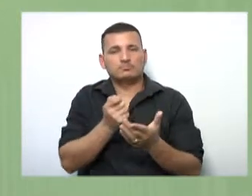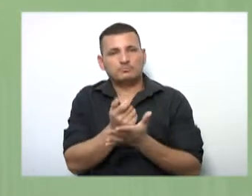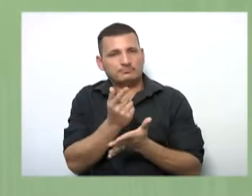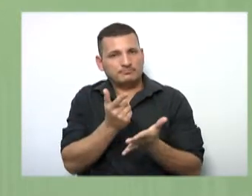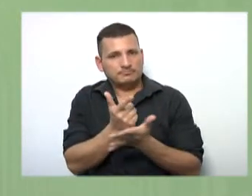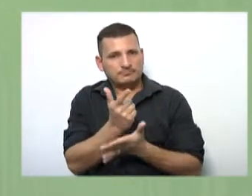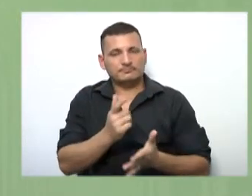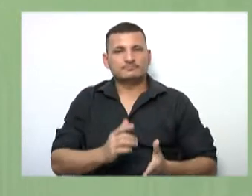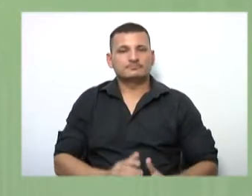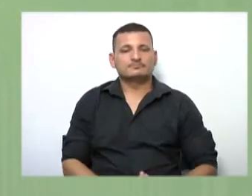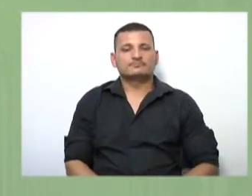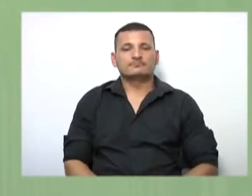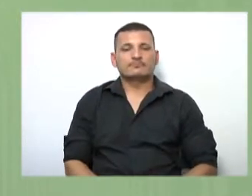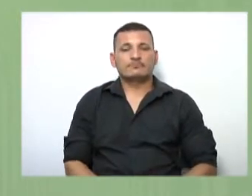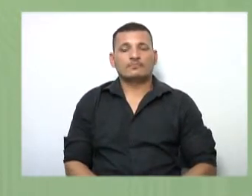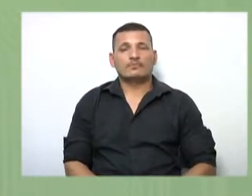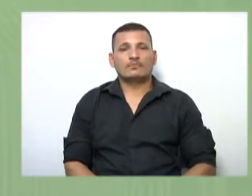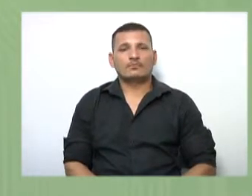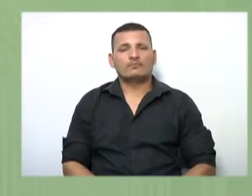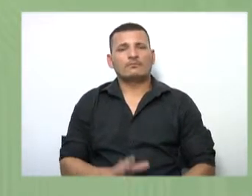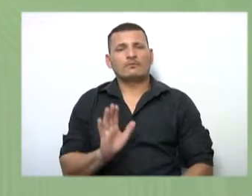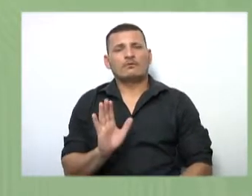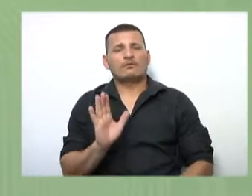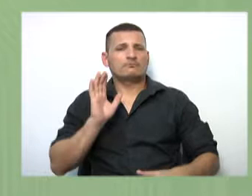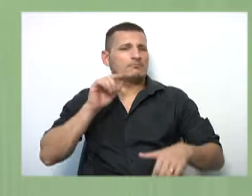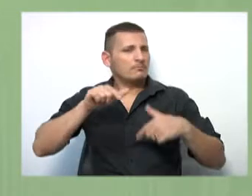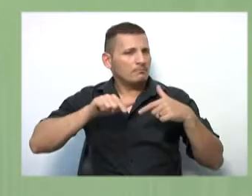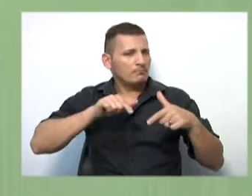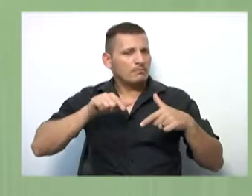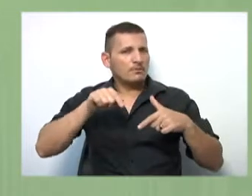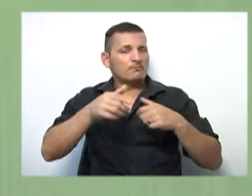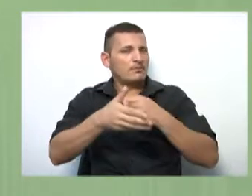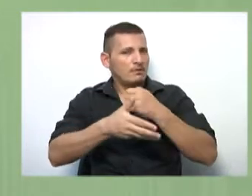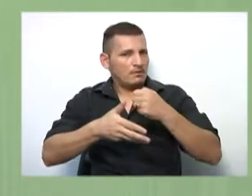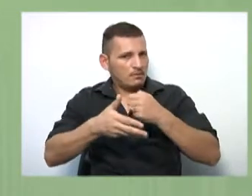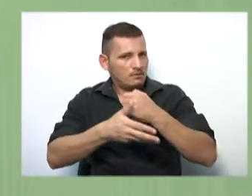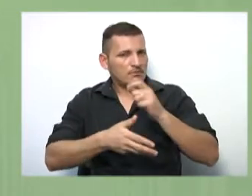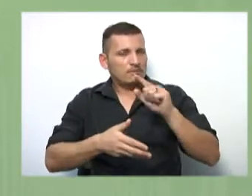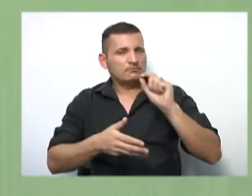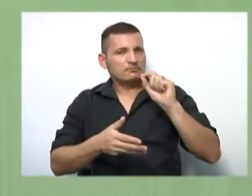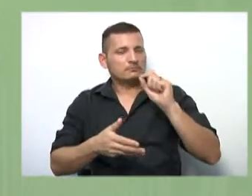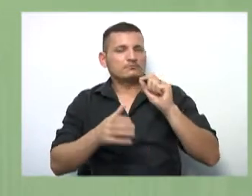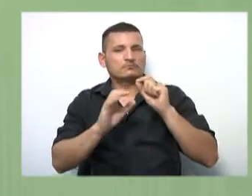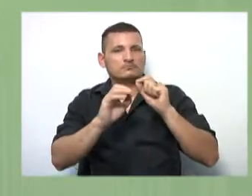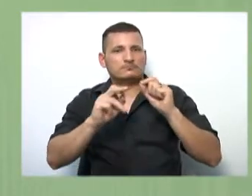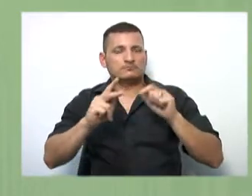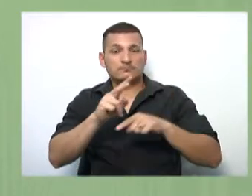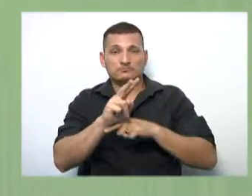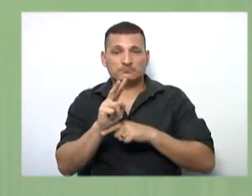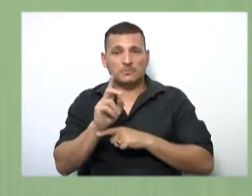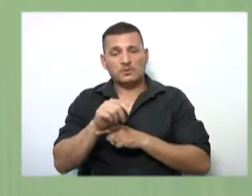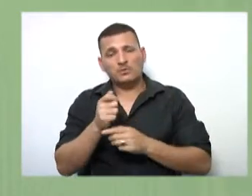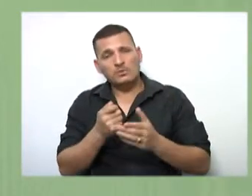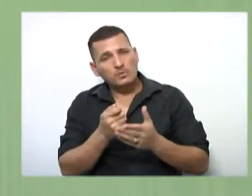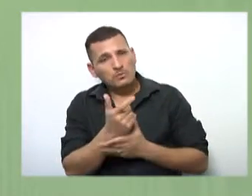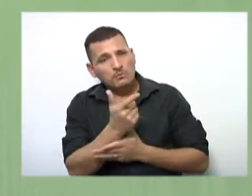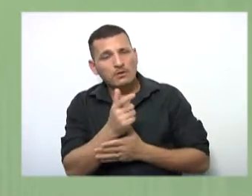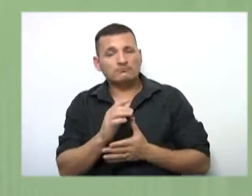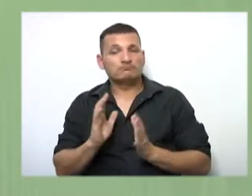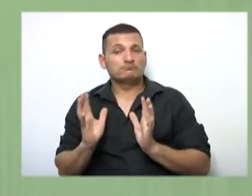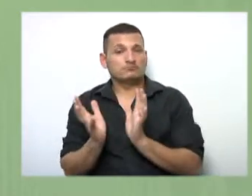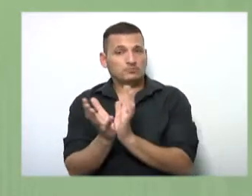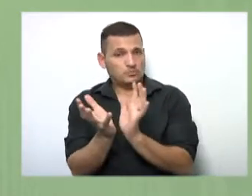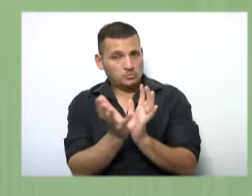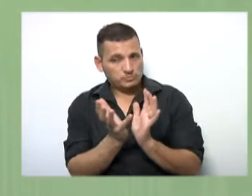A atividade básica das cooperativas de consumo são a compra coletiva de bens de consumo.